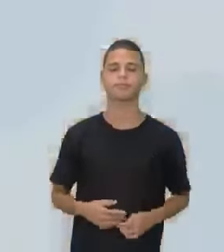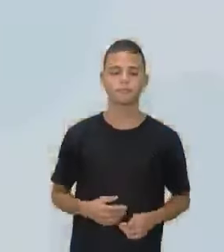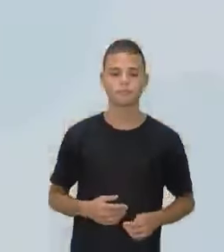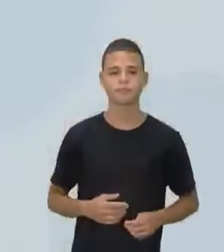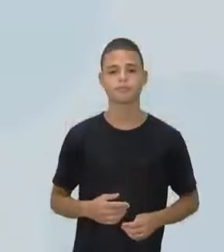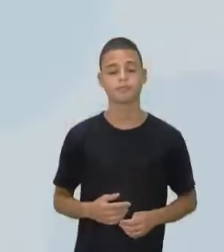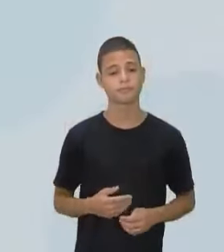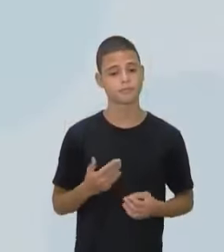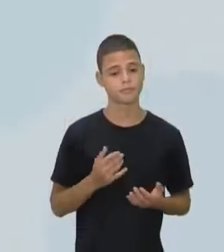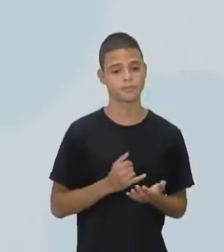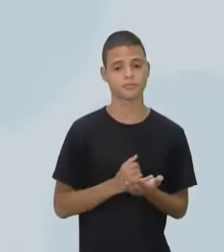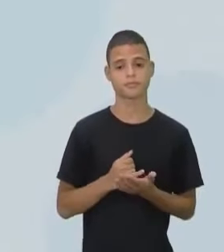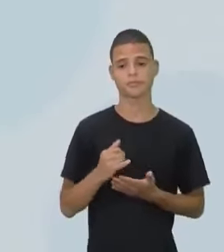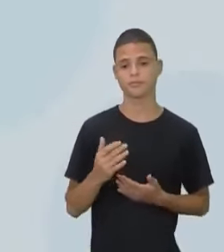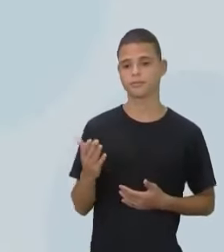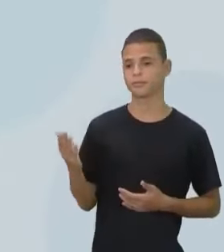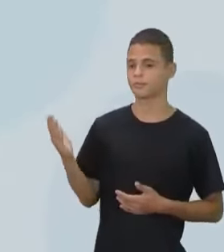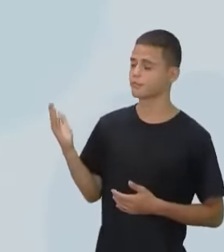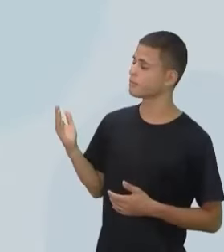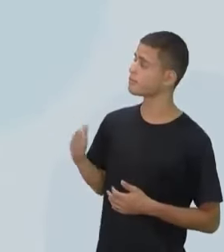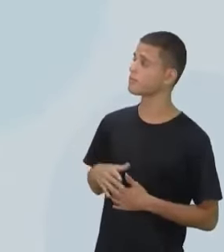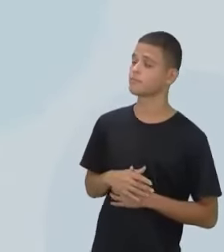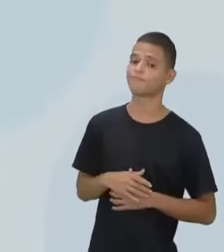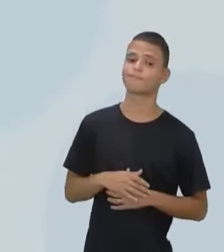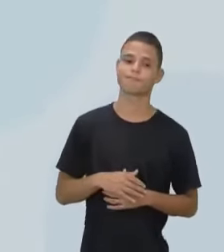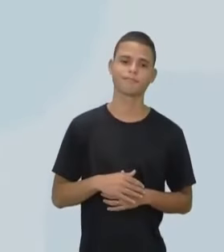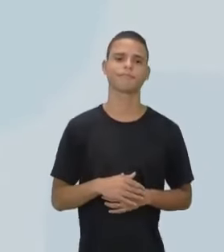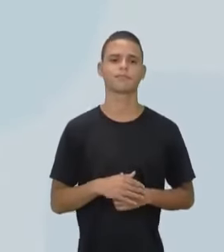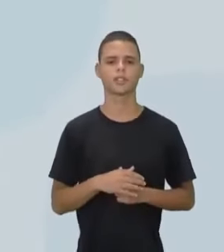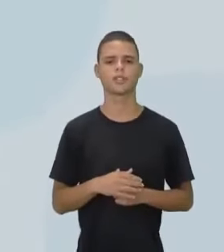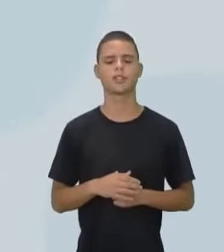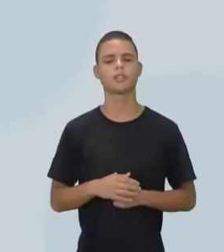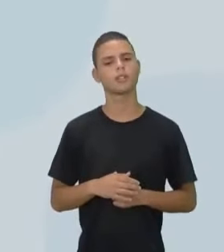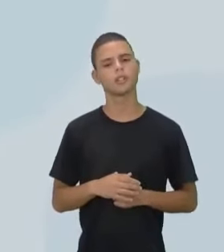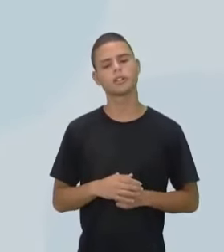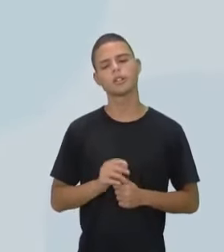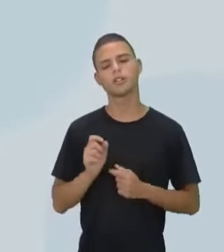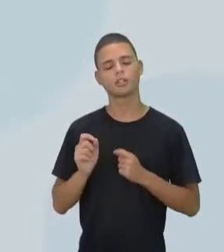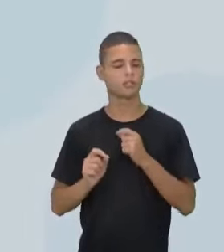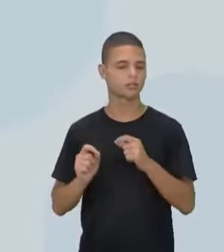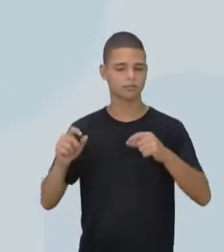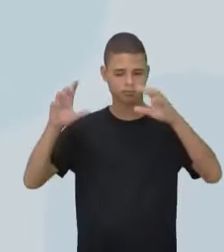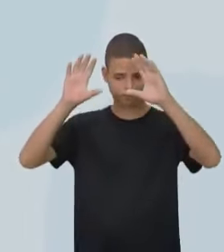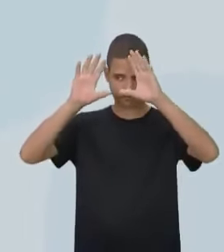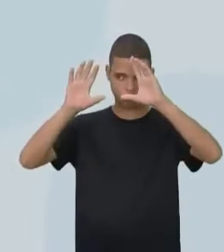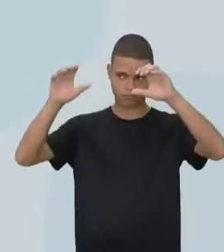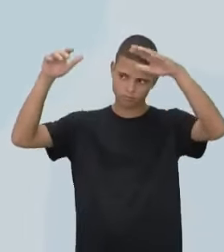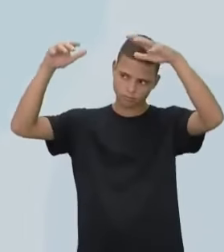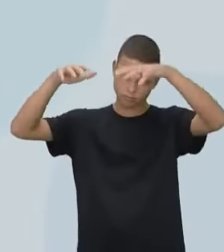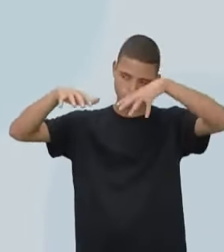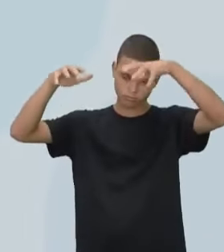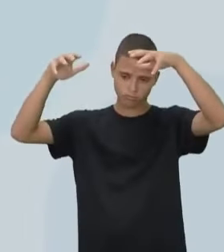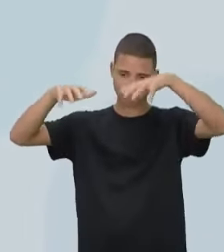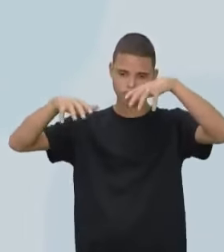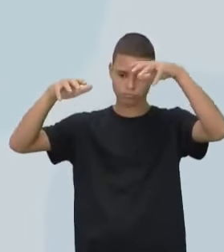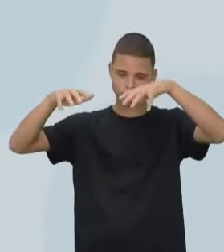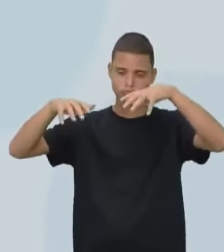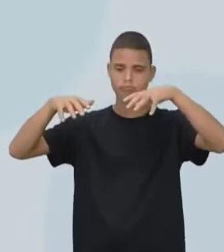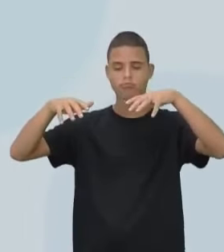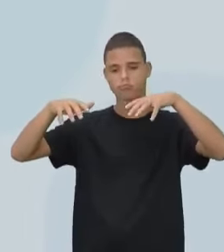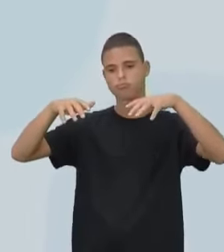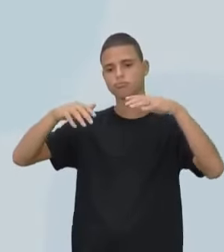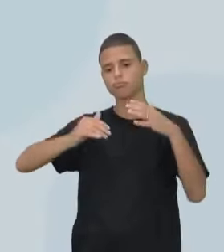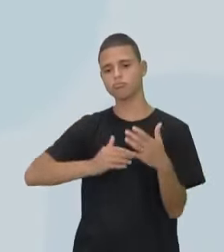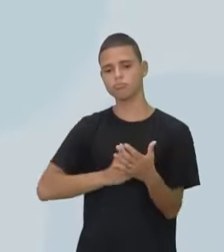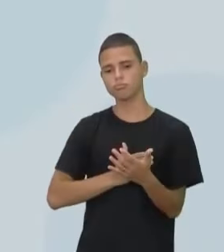a gente introduz os hidrológicos. Então, quando essa chuva cai, quando a precipitação